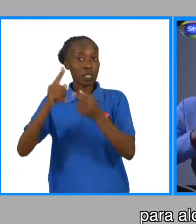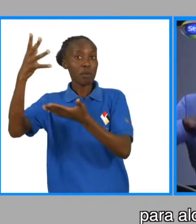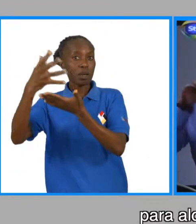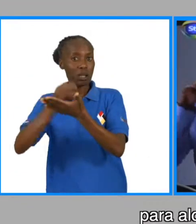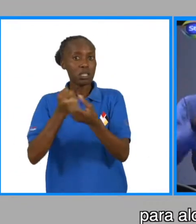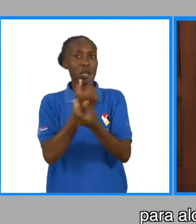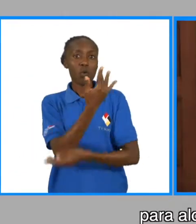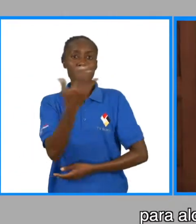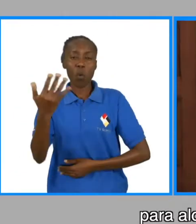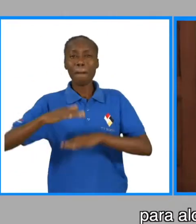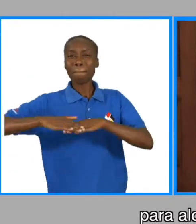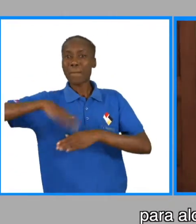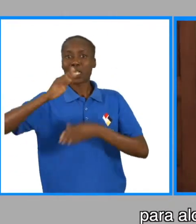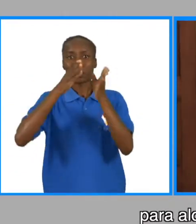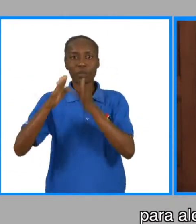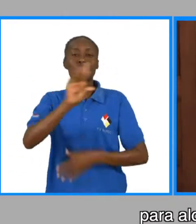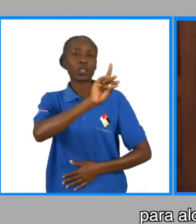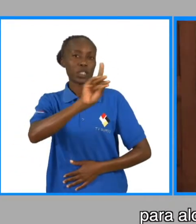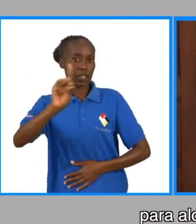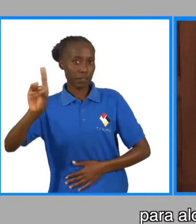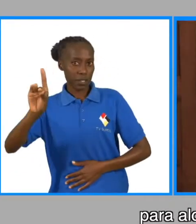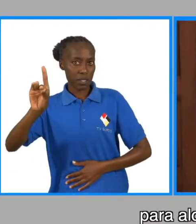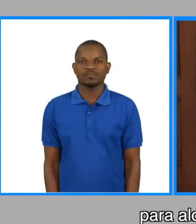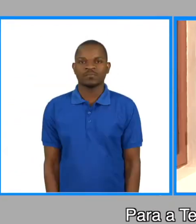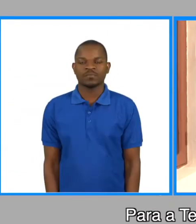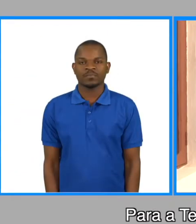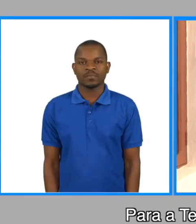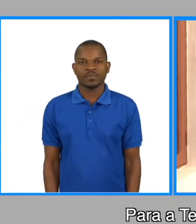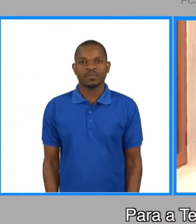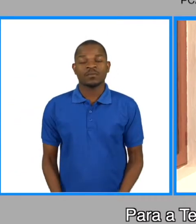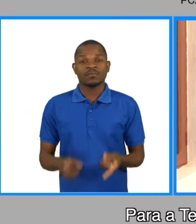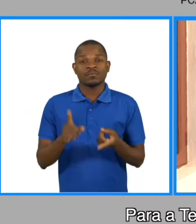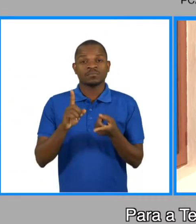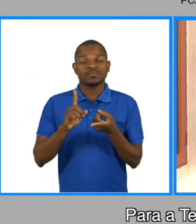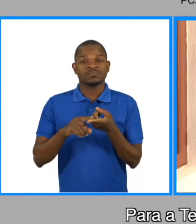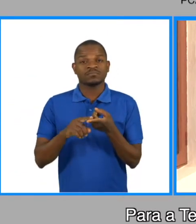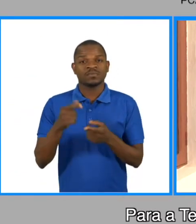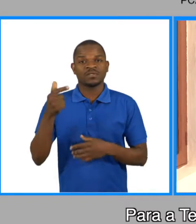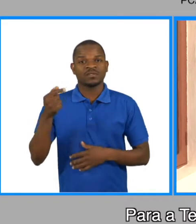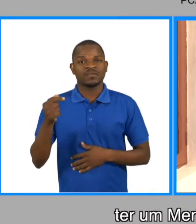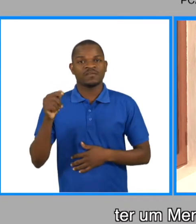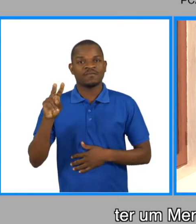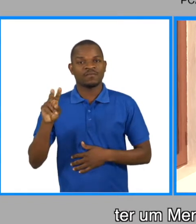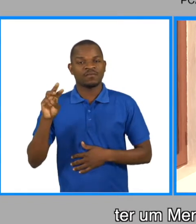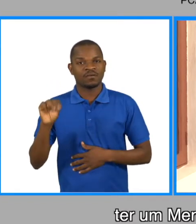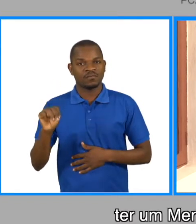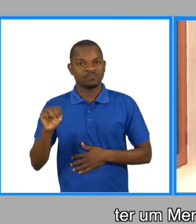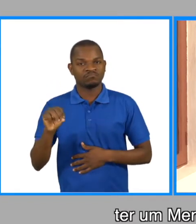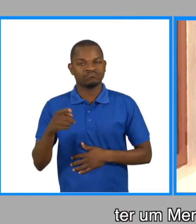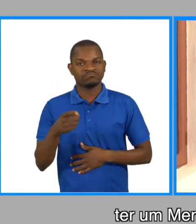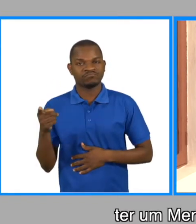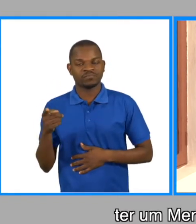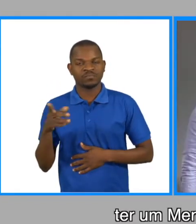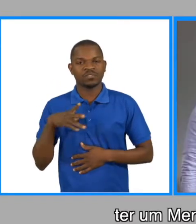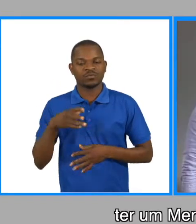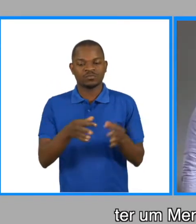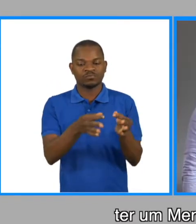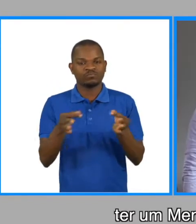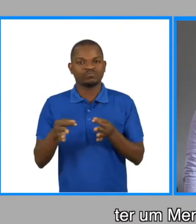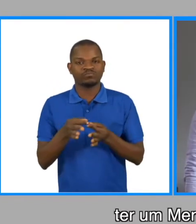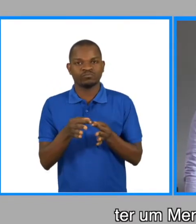para alcançar maior número de pessoas com deficiência. Para a televisão de Moçambique, ter um memorando